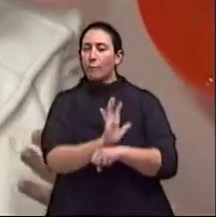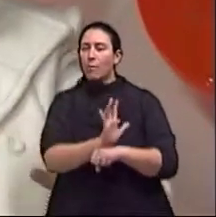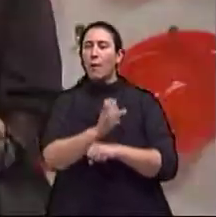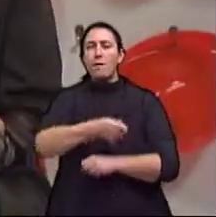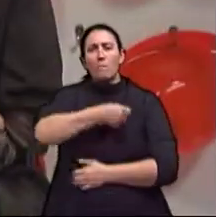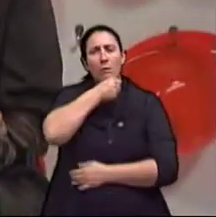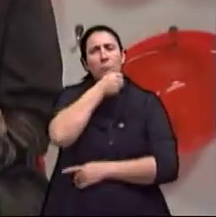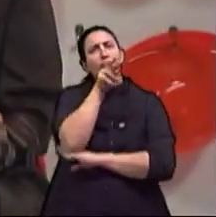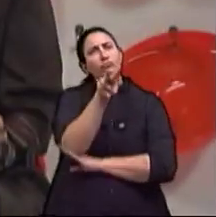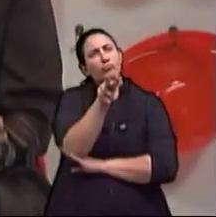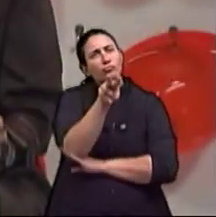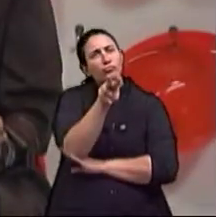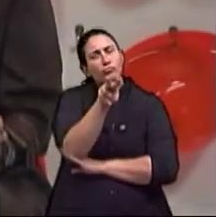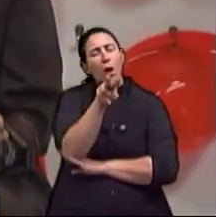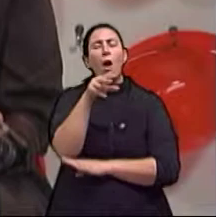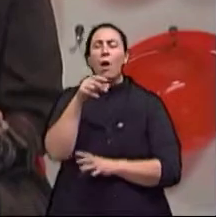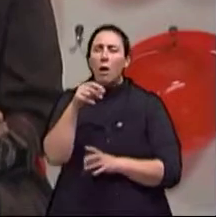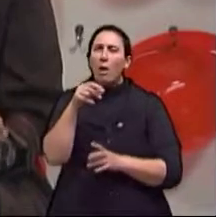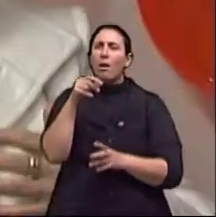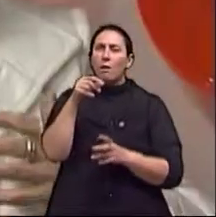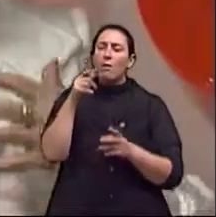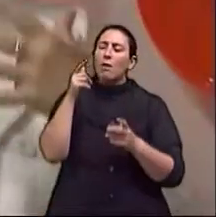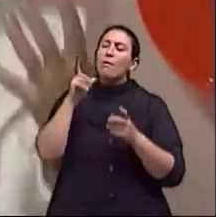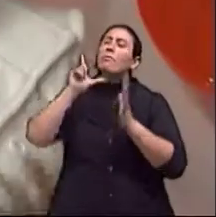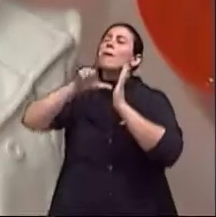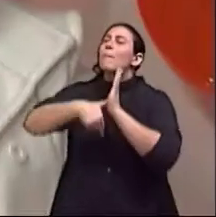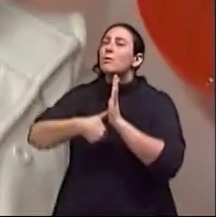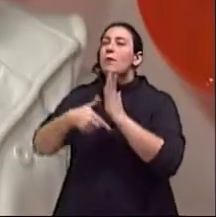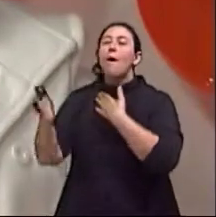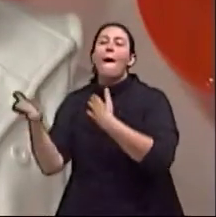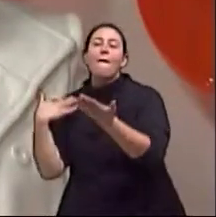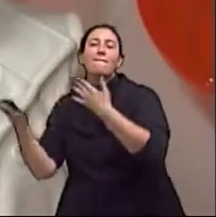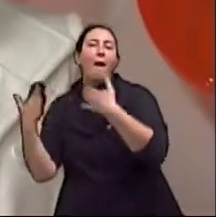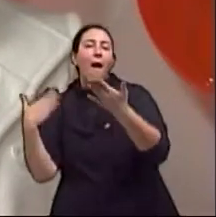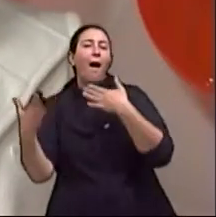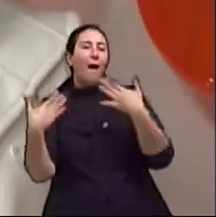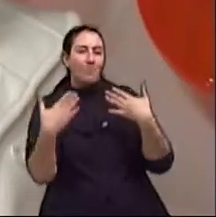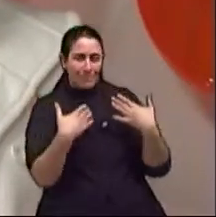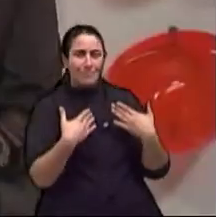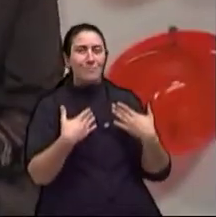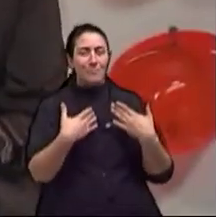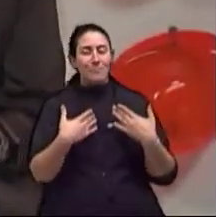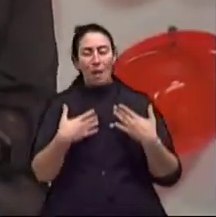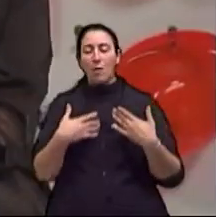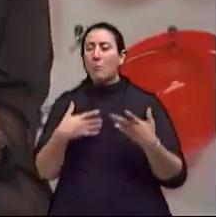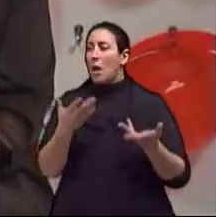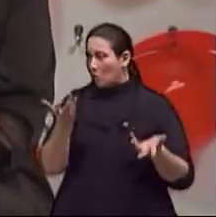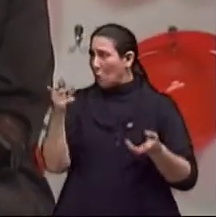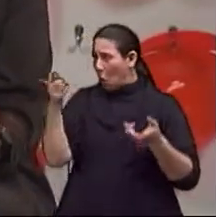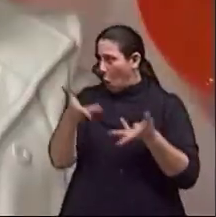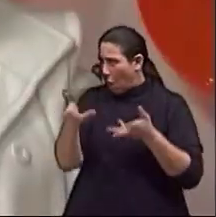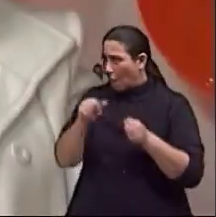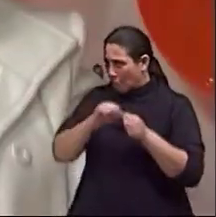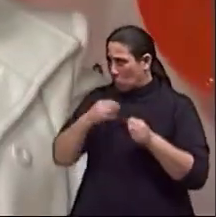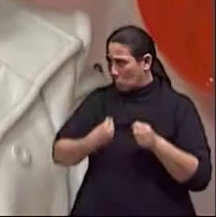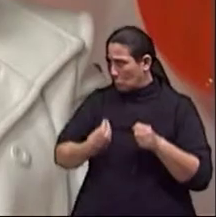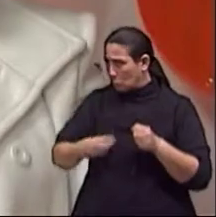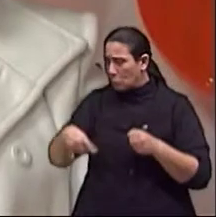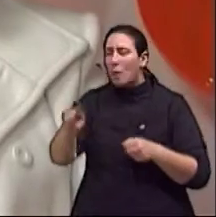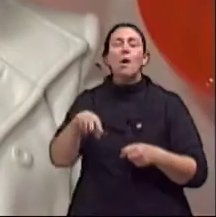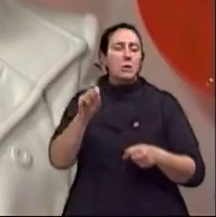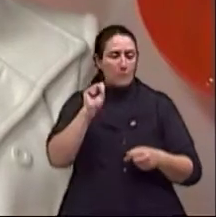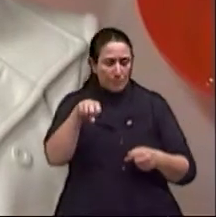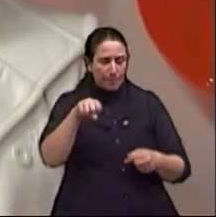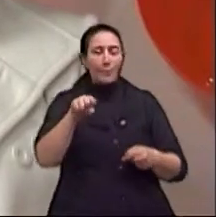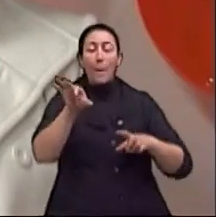pela função especular eu posso Aproveitar quem sabe lá e refletir nisso tudo bem fazendo isso nós estamos lá com um